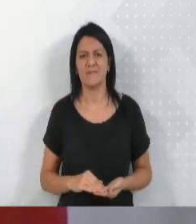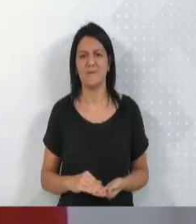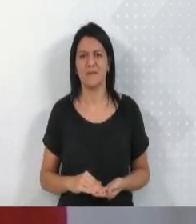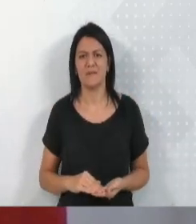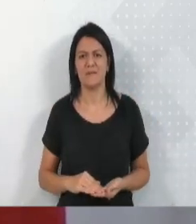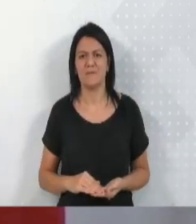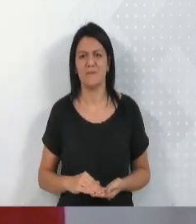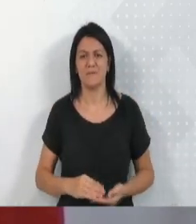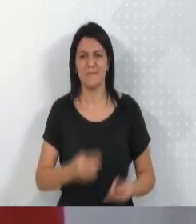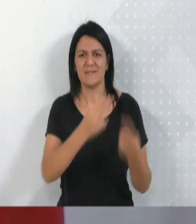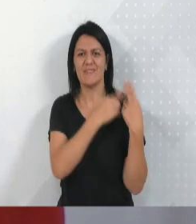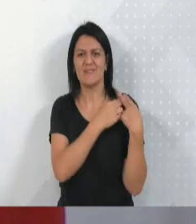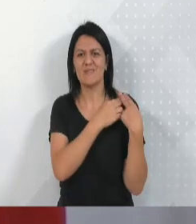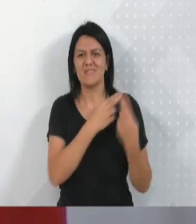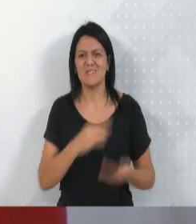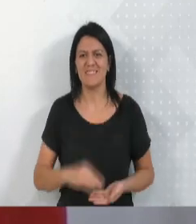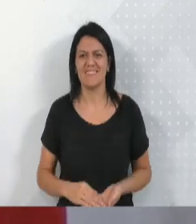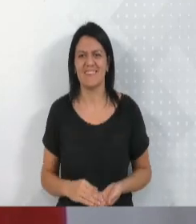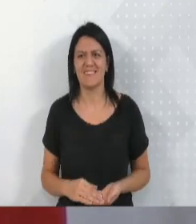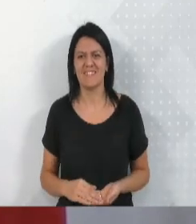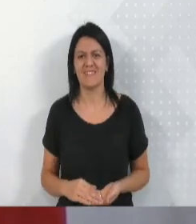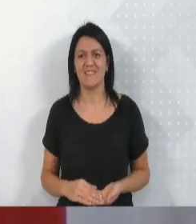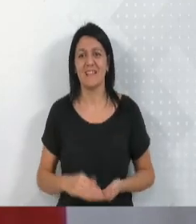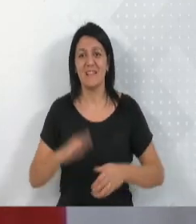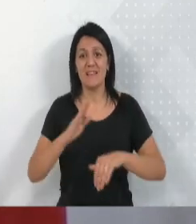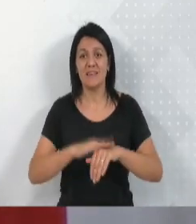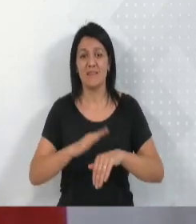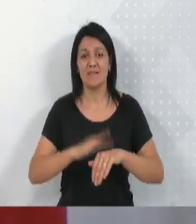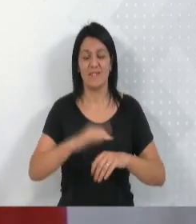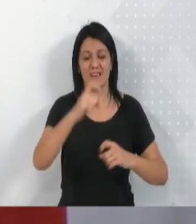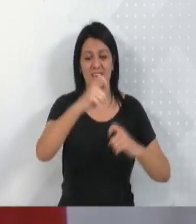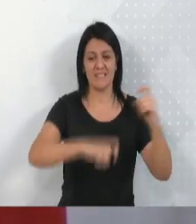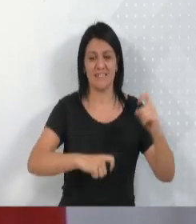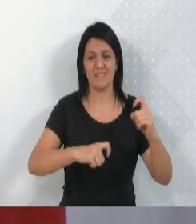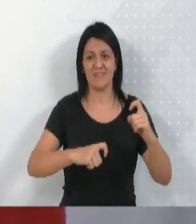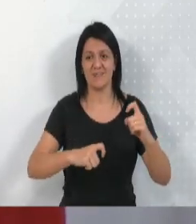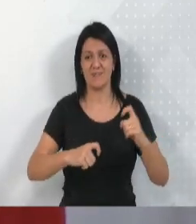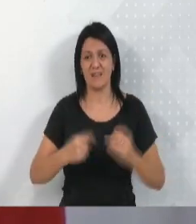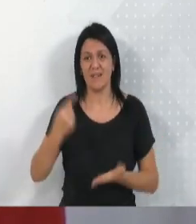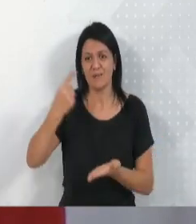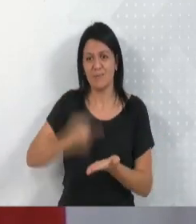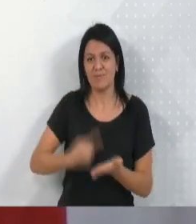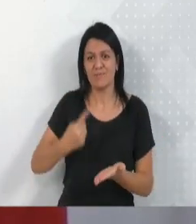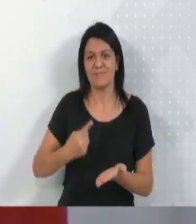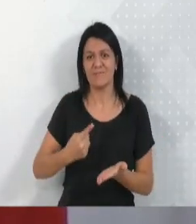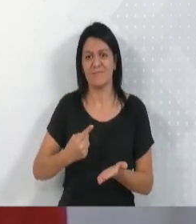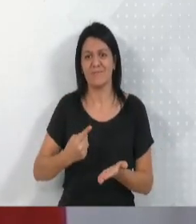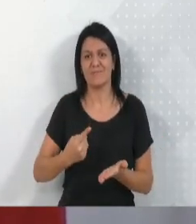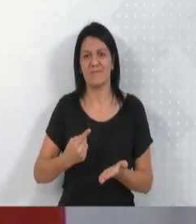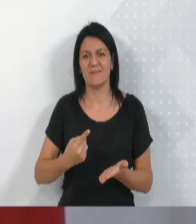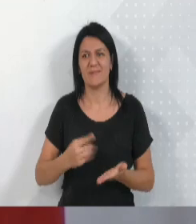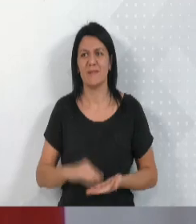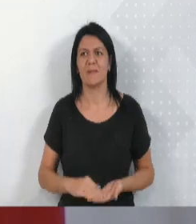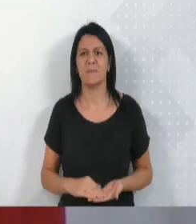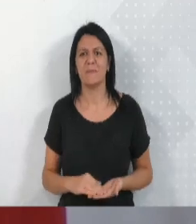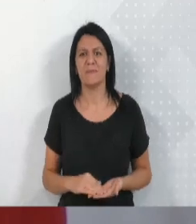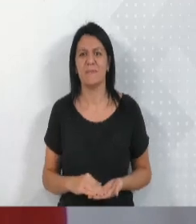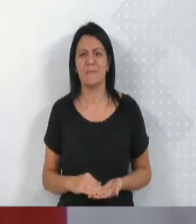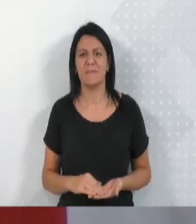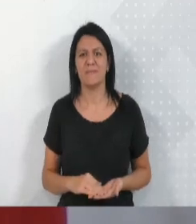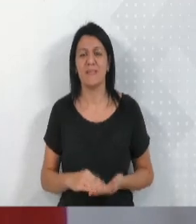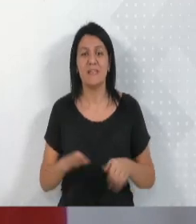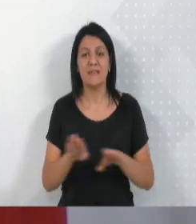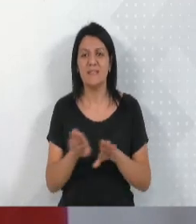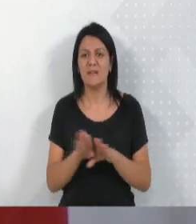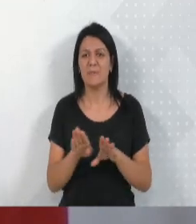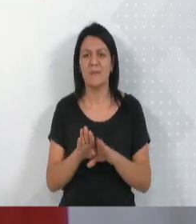que pratica um ato sexual, ela assume um risco. Ela sabe. E nem vem me dizer porque a pessoa está